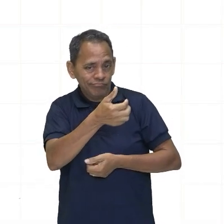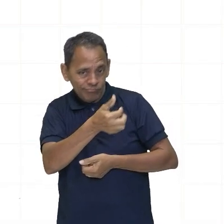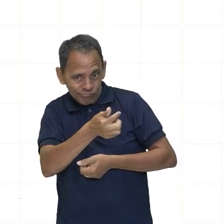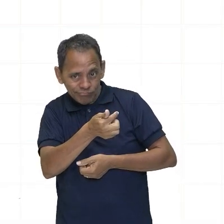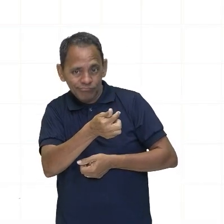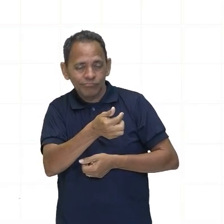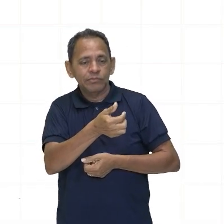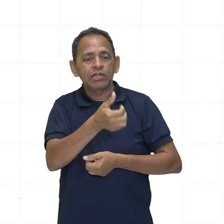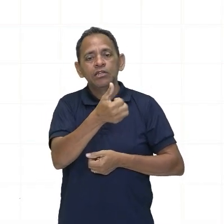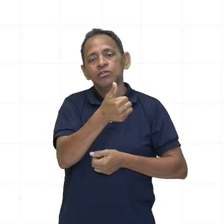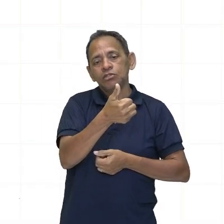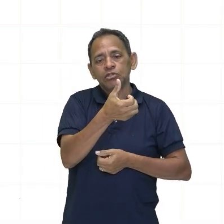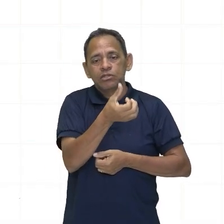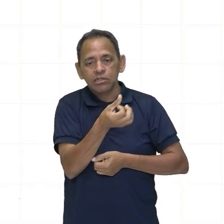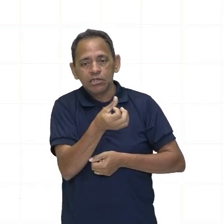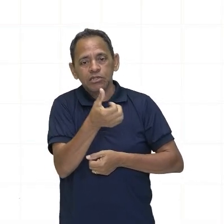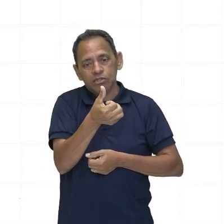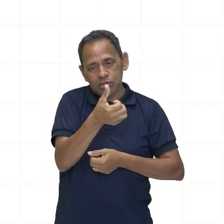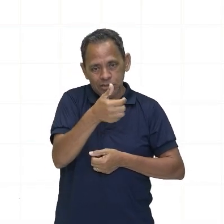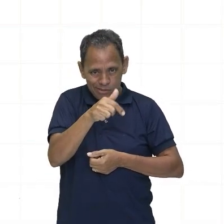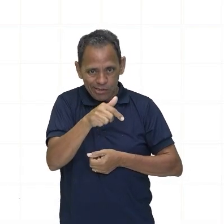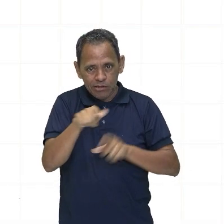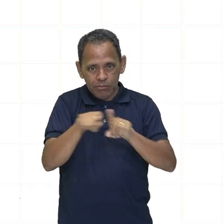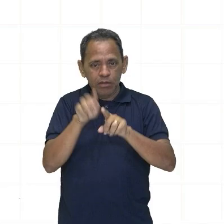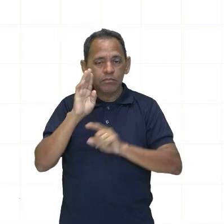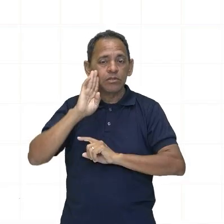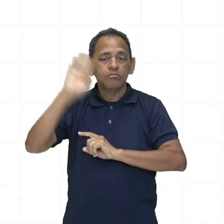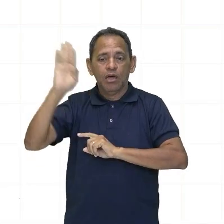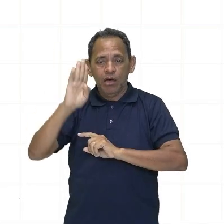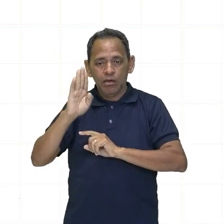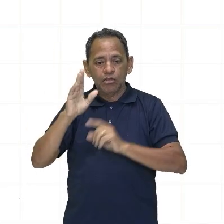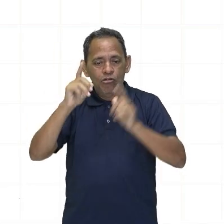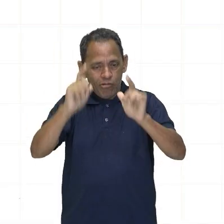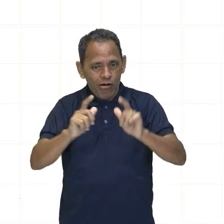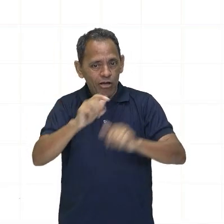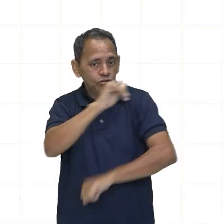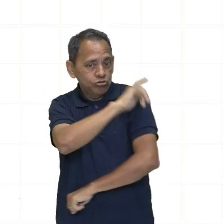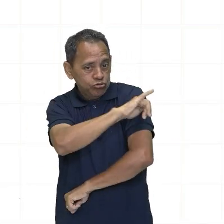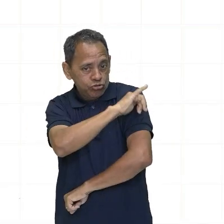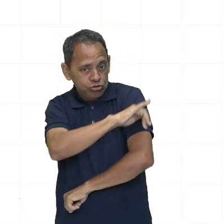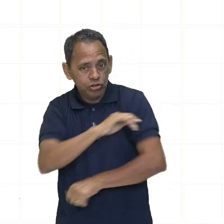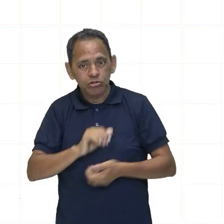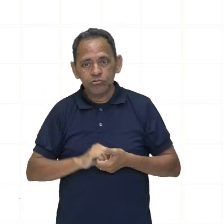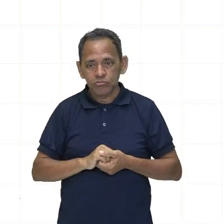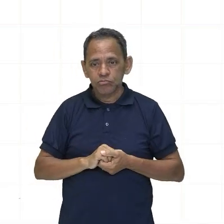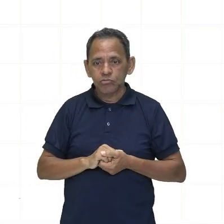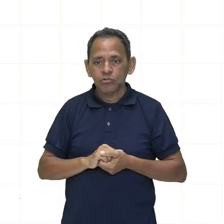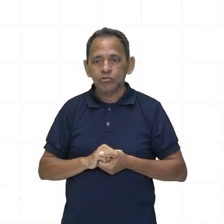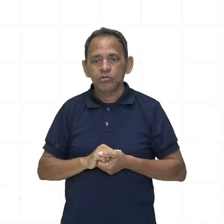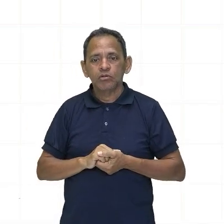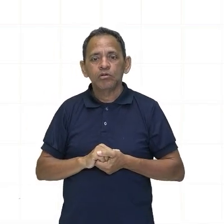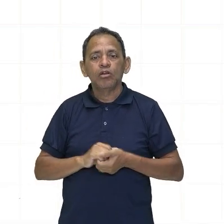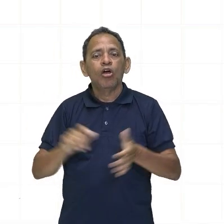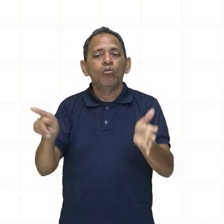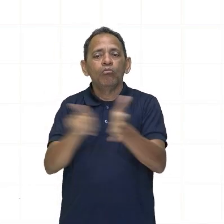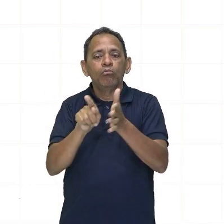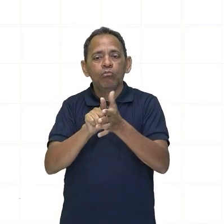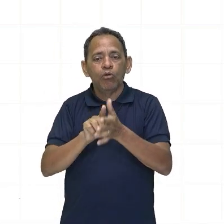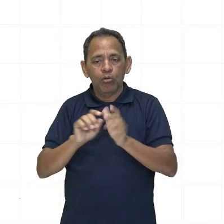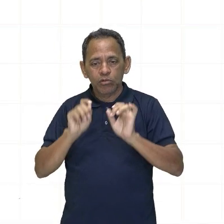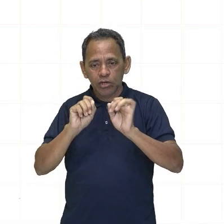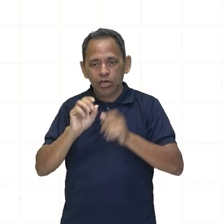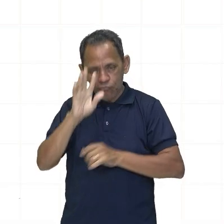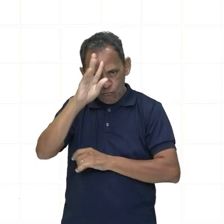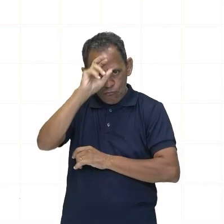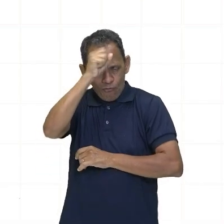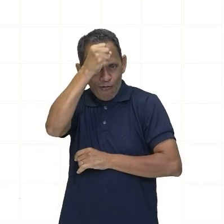O principal porto de entrada, nós vimos aí no mapa também, né, foi o Rio de Janeiro, com o predomínio aí dos originários, de onde